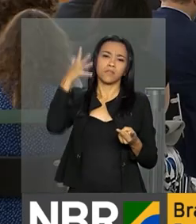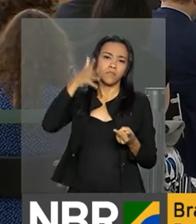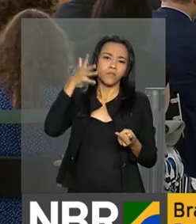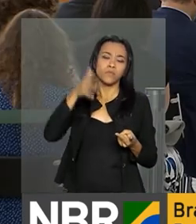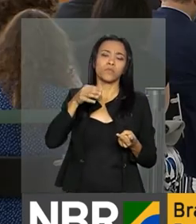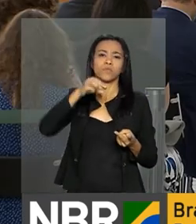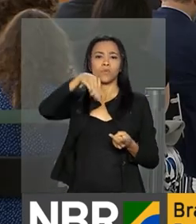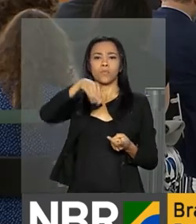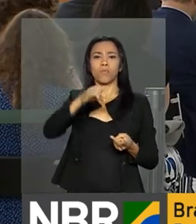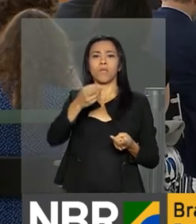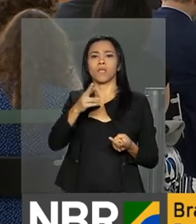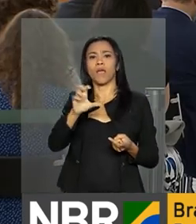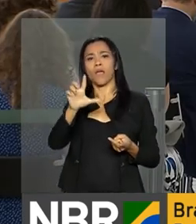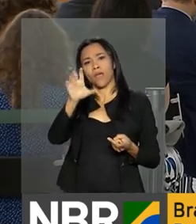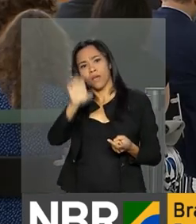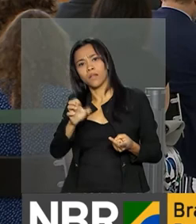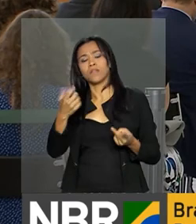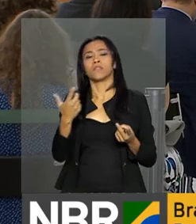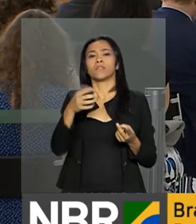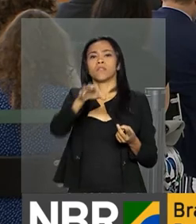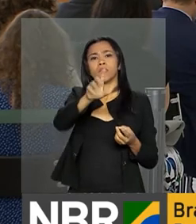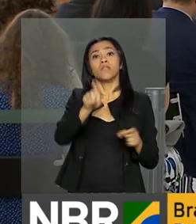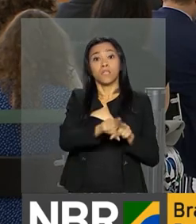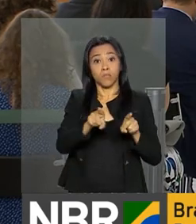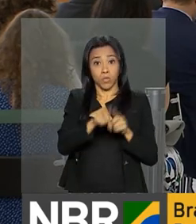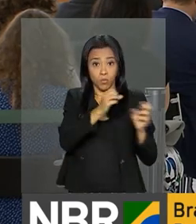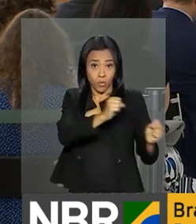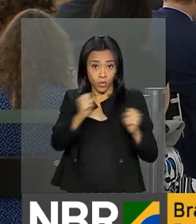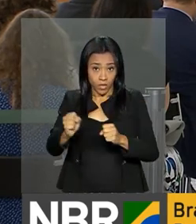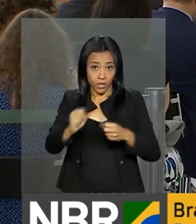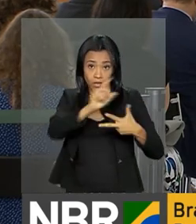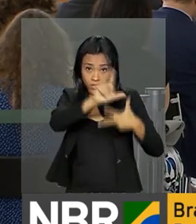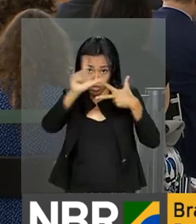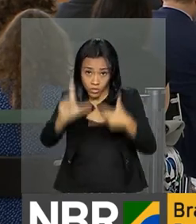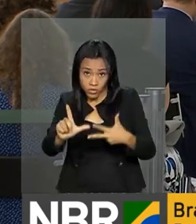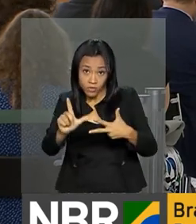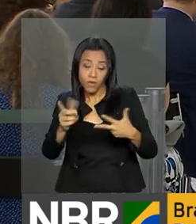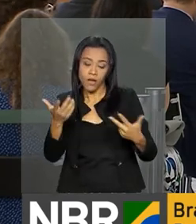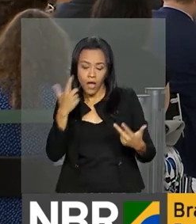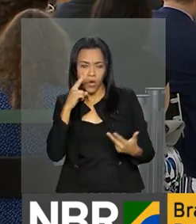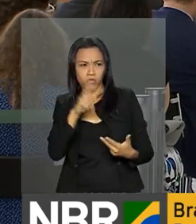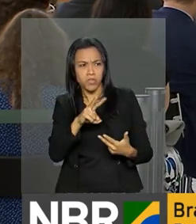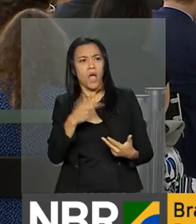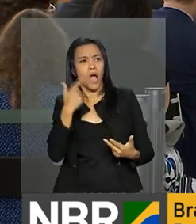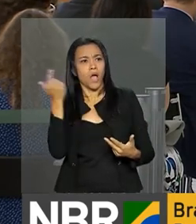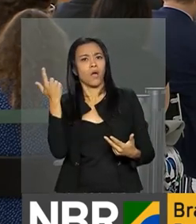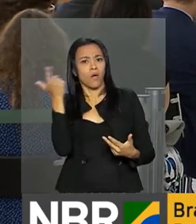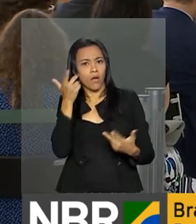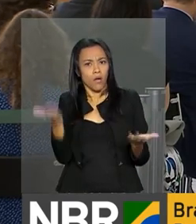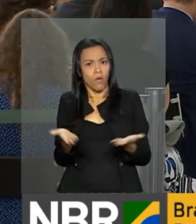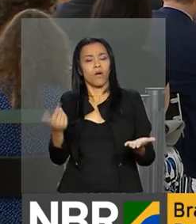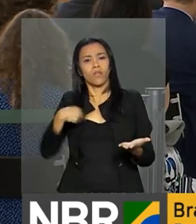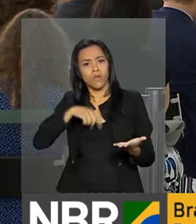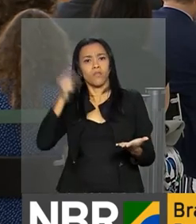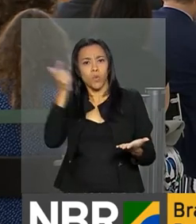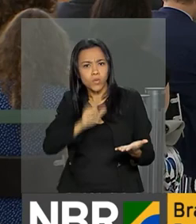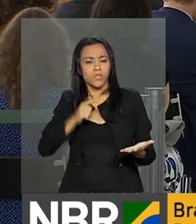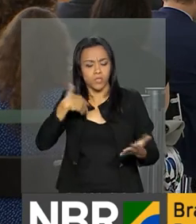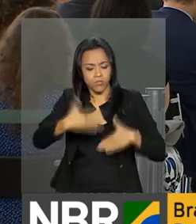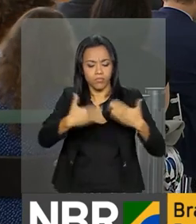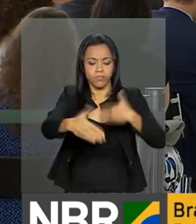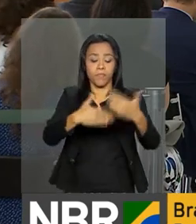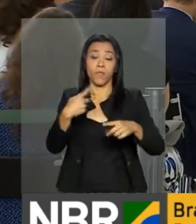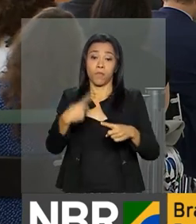do legislativo as pessoas dizem agora vai pra frente porque na verdade nós estamos vendo no tocante à emprego